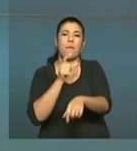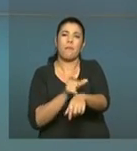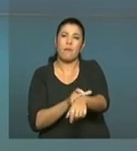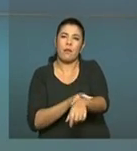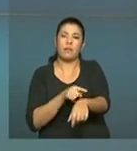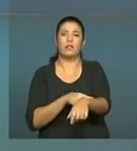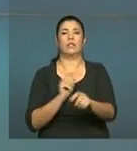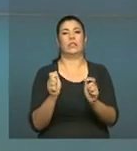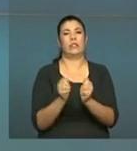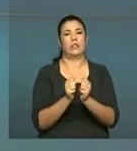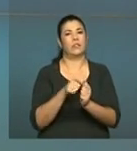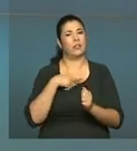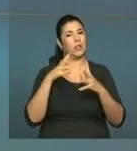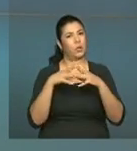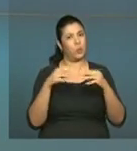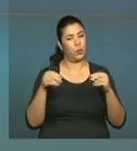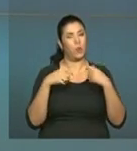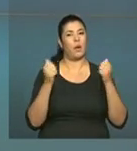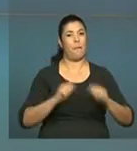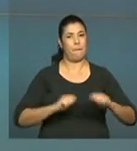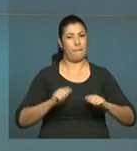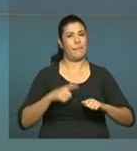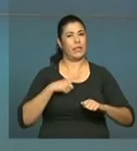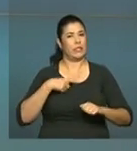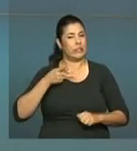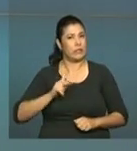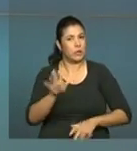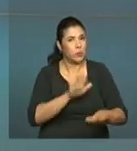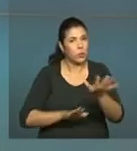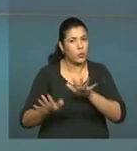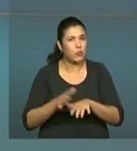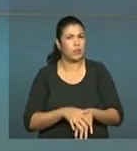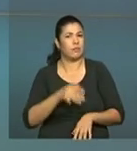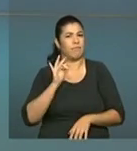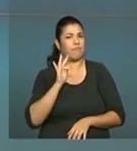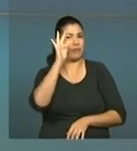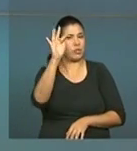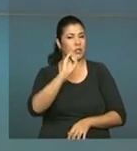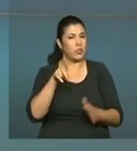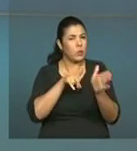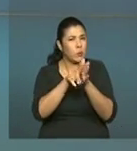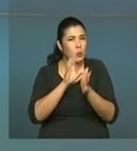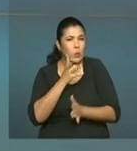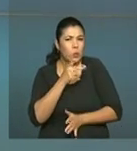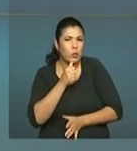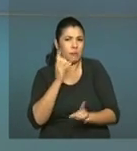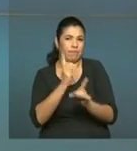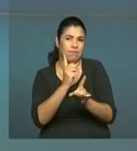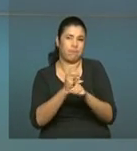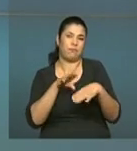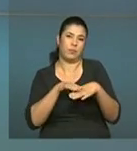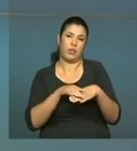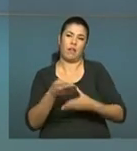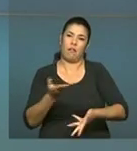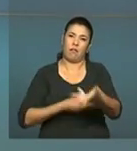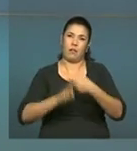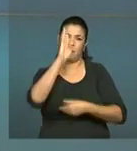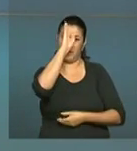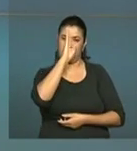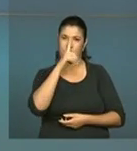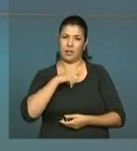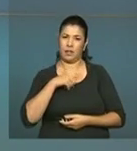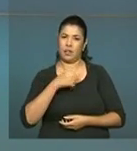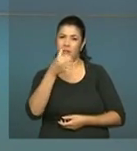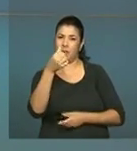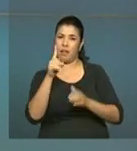pele. A hanseníase tem cura, mas pode deixar sequelas se o diagnóstico for demorado. O tratamento é gratuito e dura